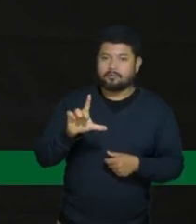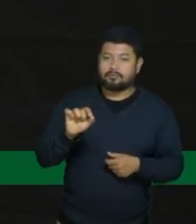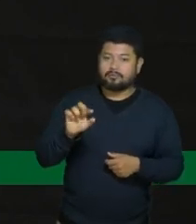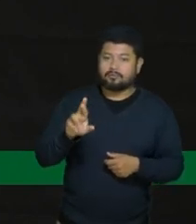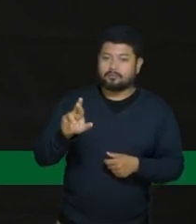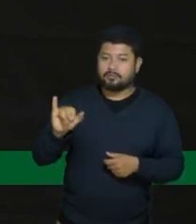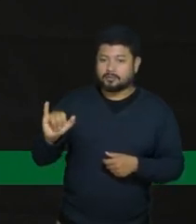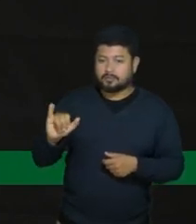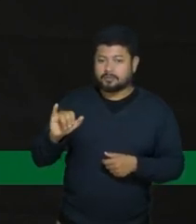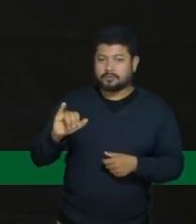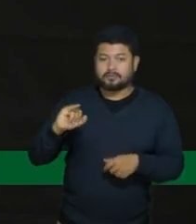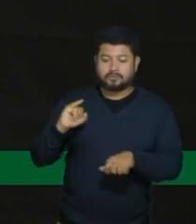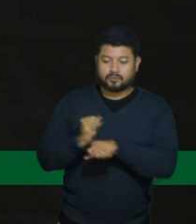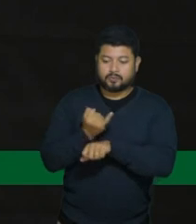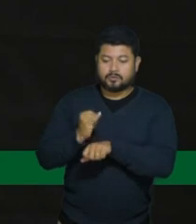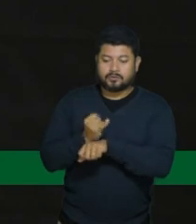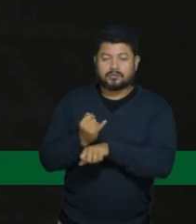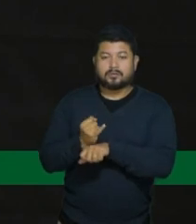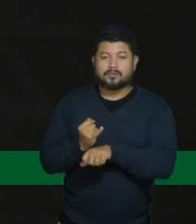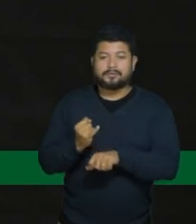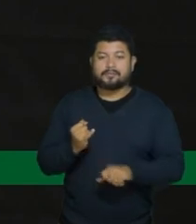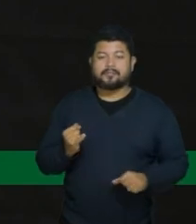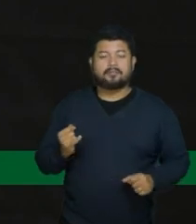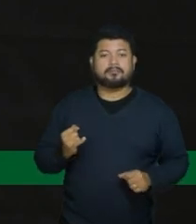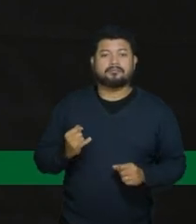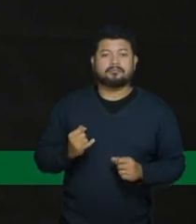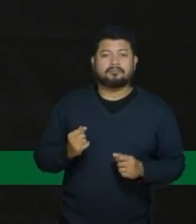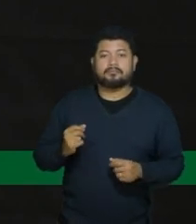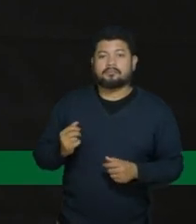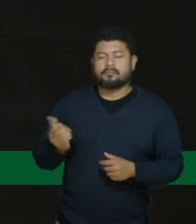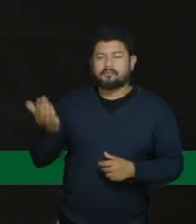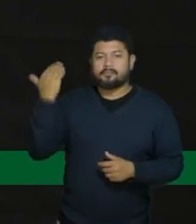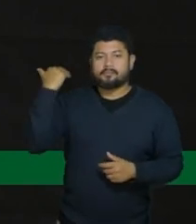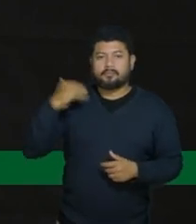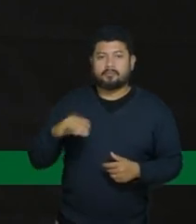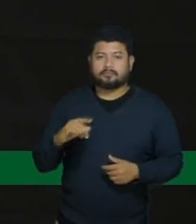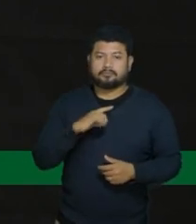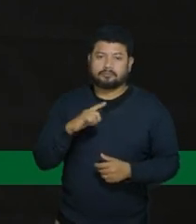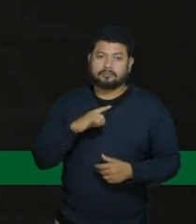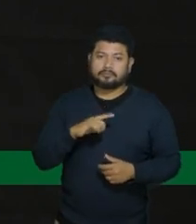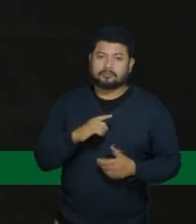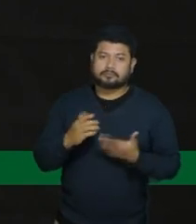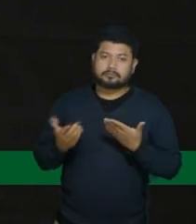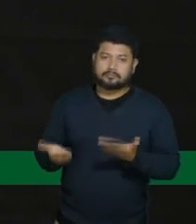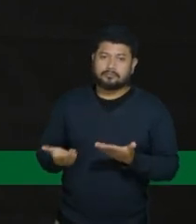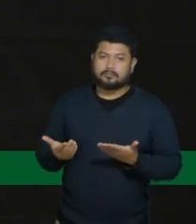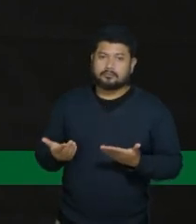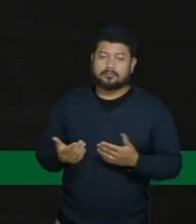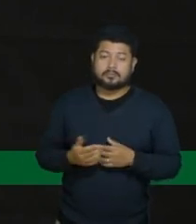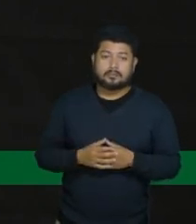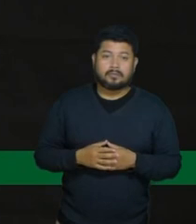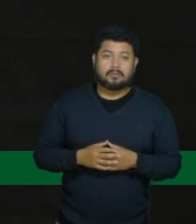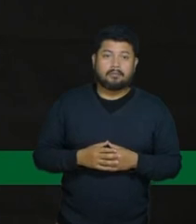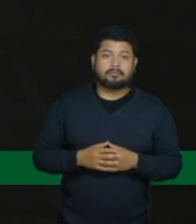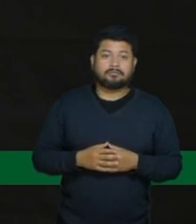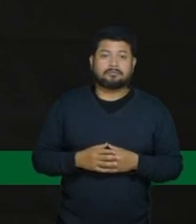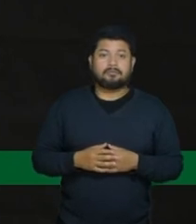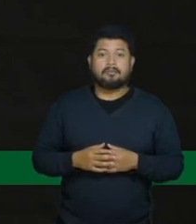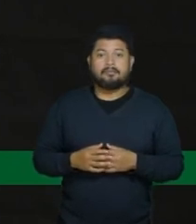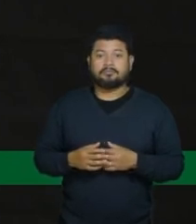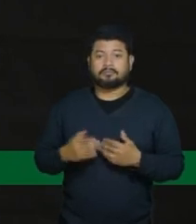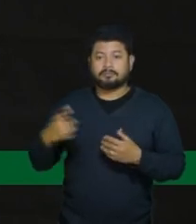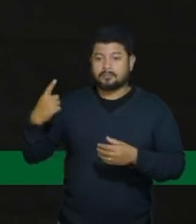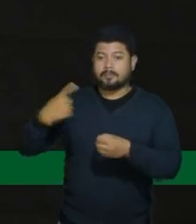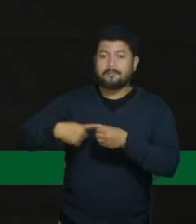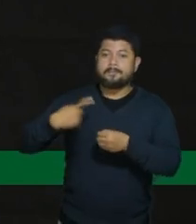na época tivemos aí um grande respaldo para isso, para se tornar a